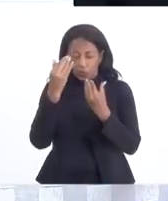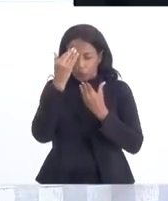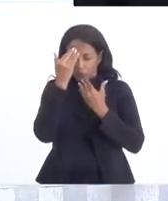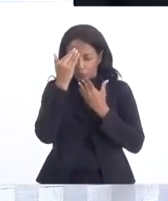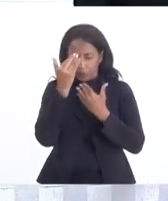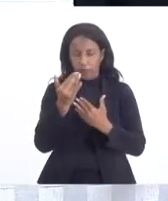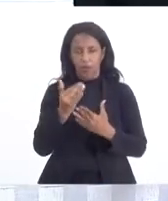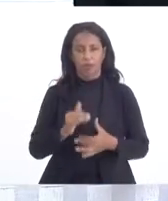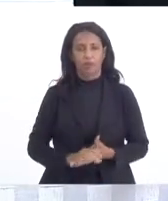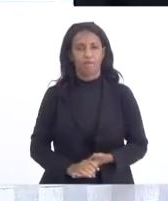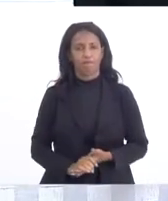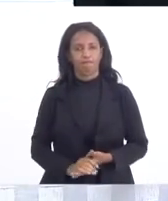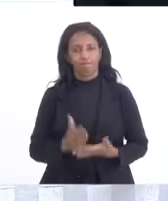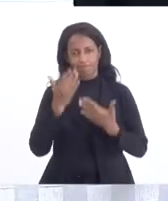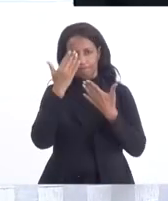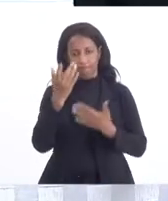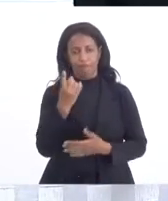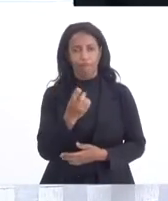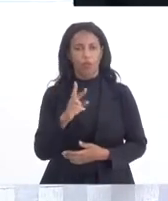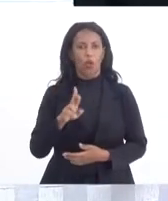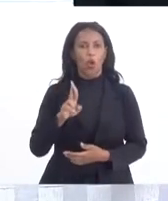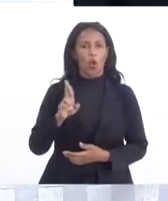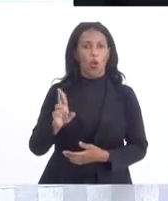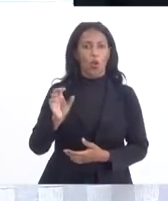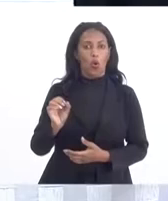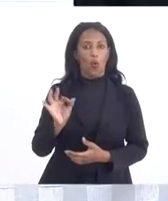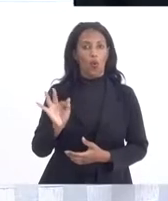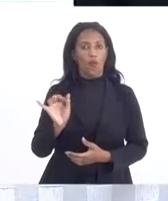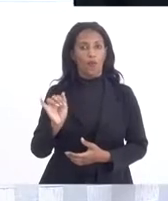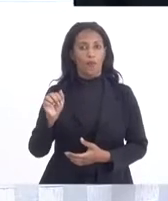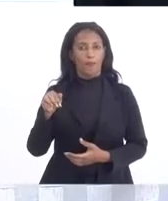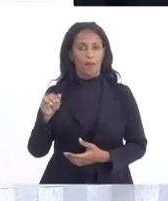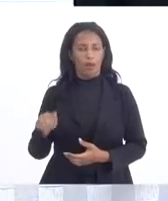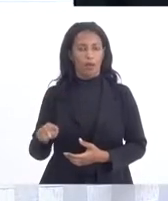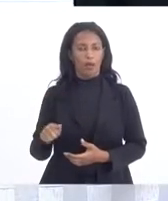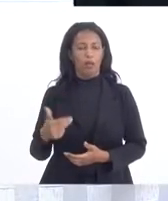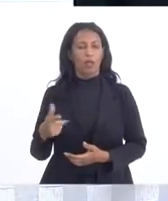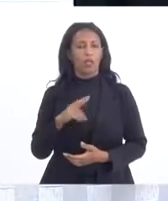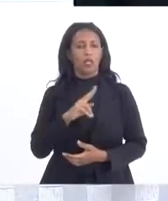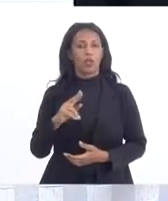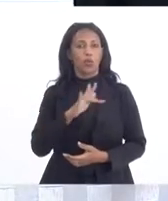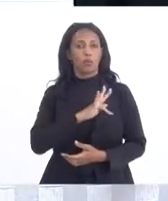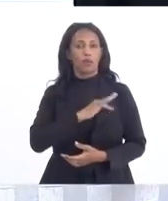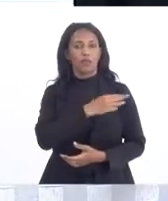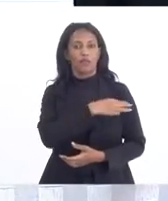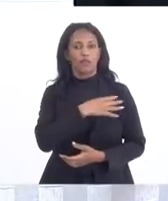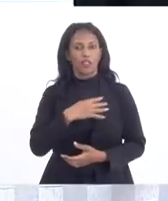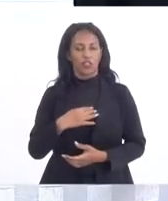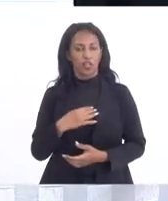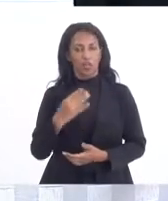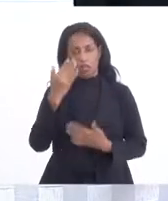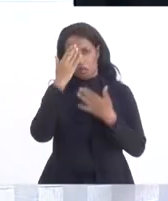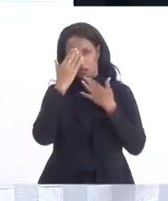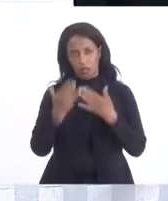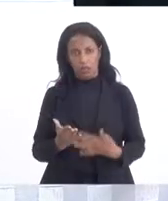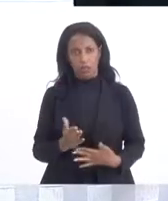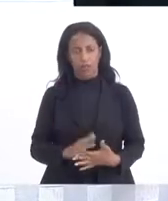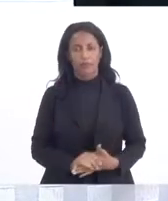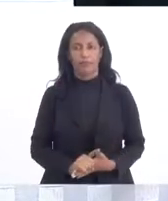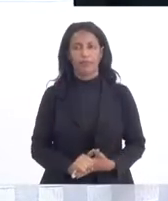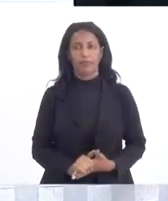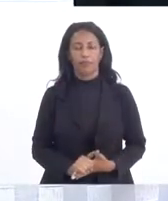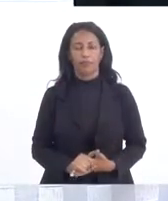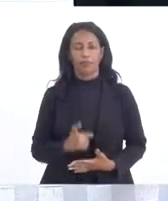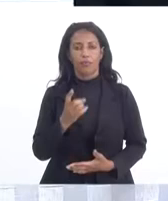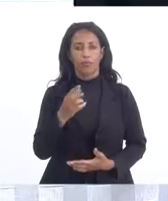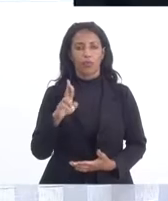Agradecer o doutor Hoffmann e, em nome da Firjan, agradecer o